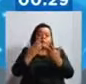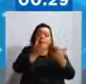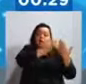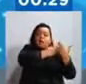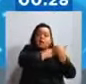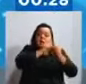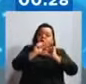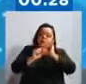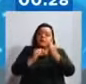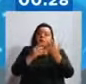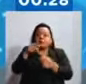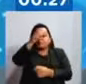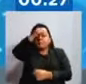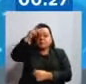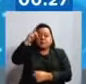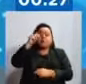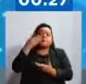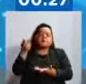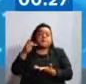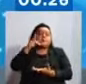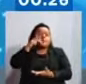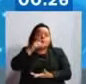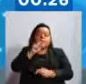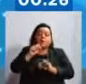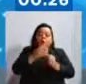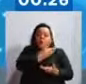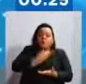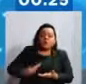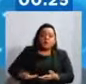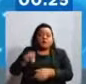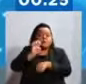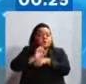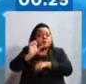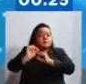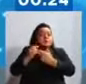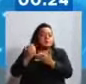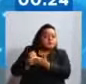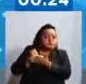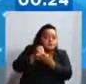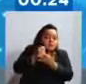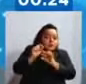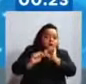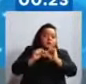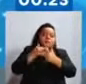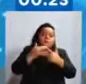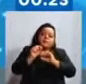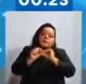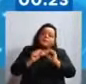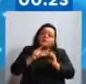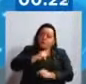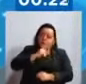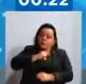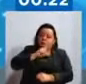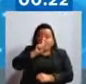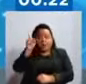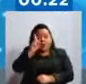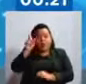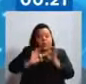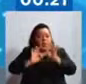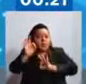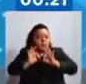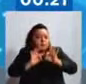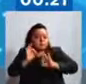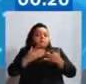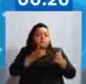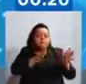da Prefeitura de Porto Velho. O governo do estado já vem fazendo frete. Aconteceu agora na Terra Santa. Nós despedimos ali quase 56 toneladas.